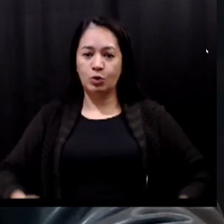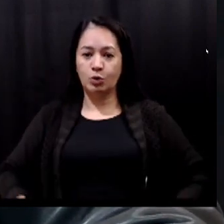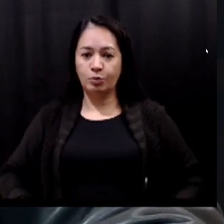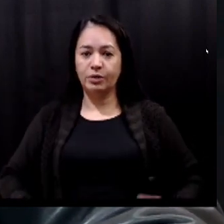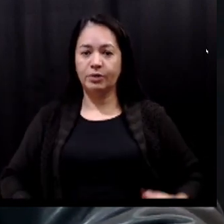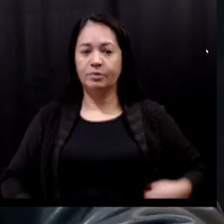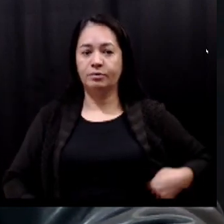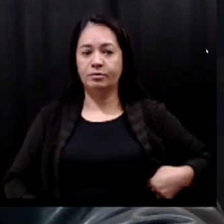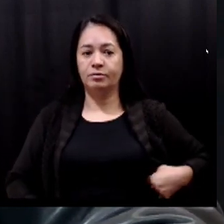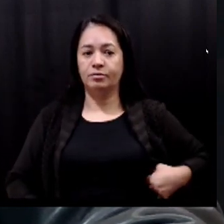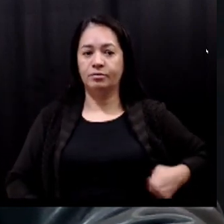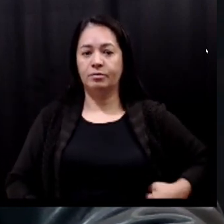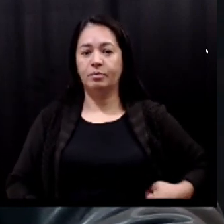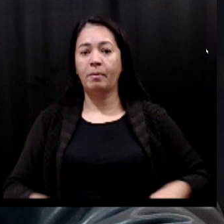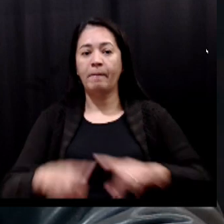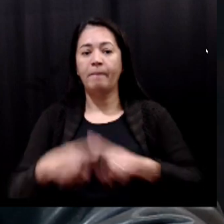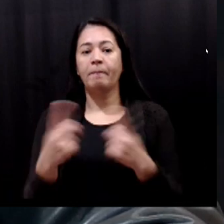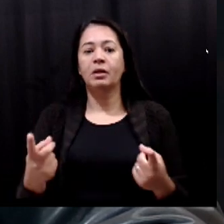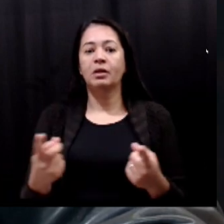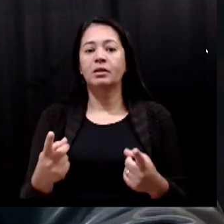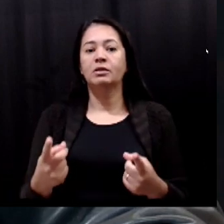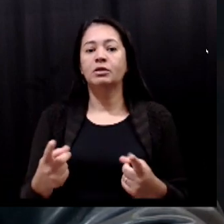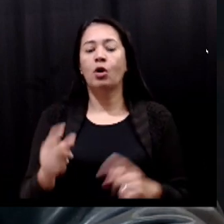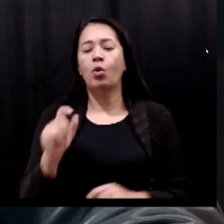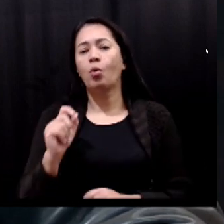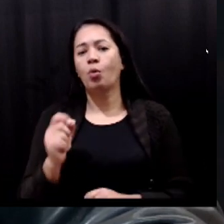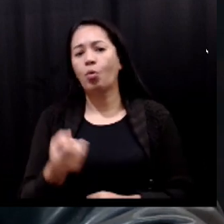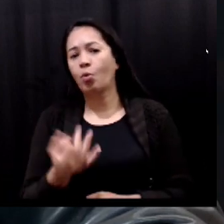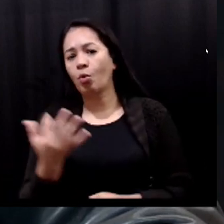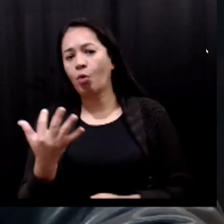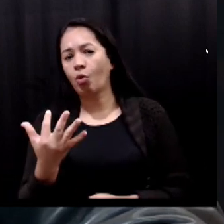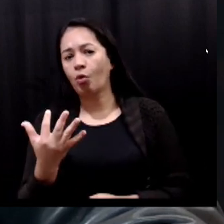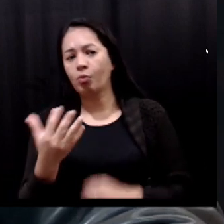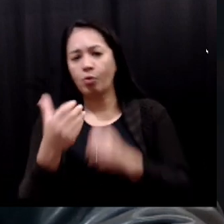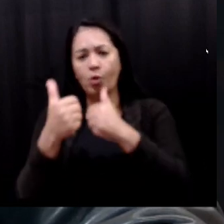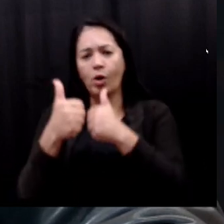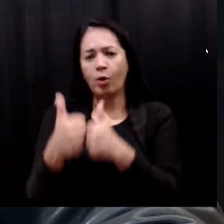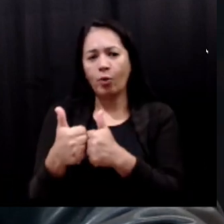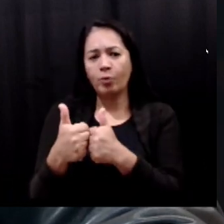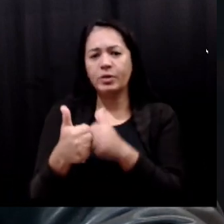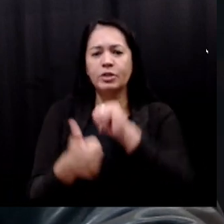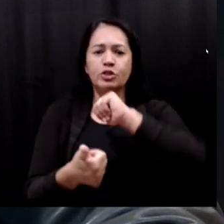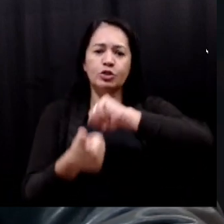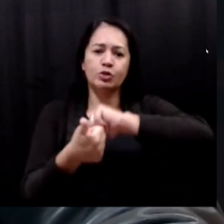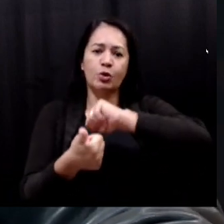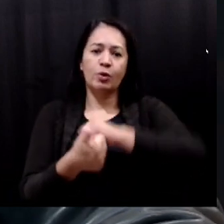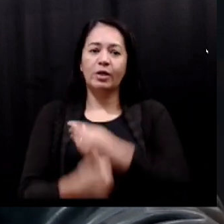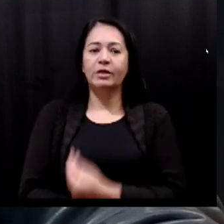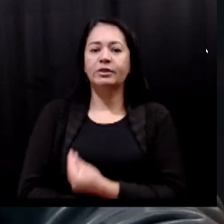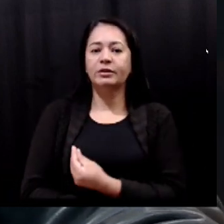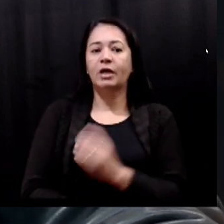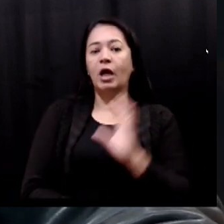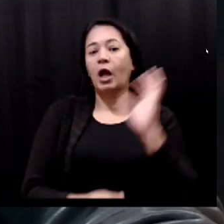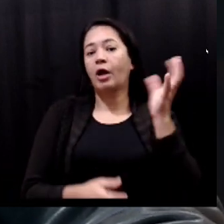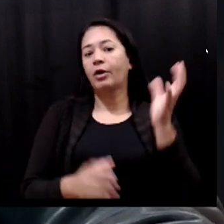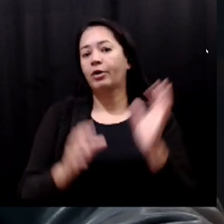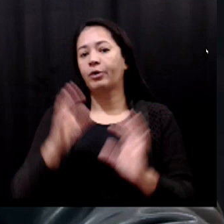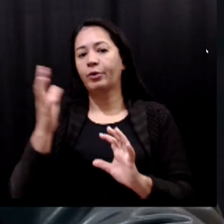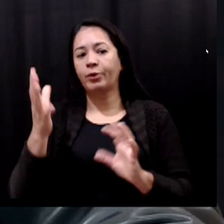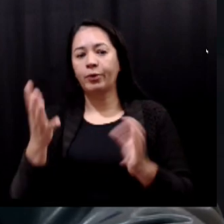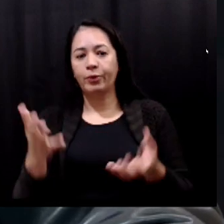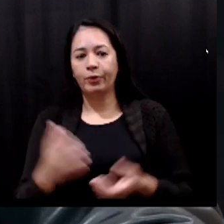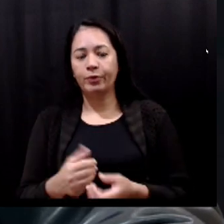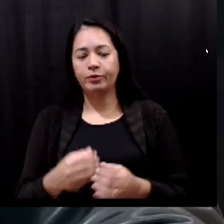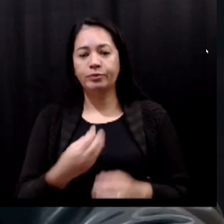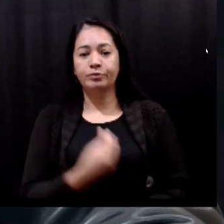pergunta o quão acompanhada de qualidade de vida acontece a longevidade,